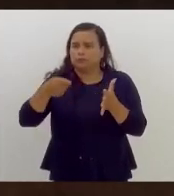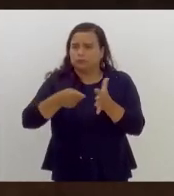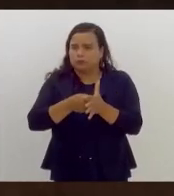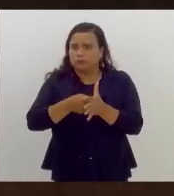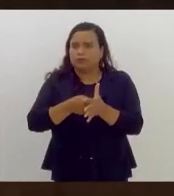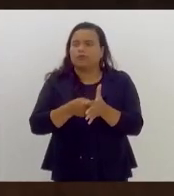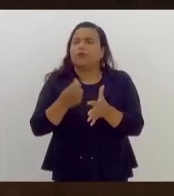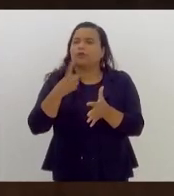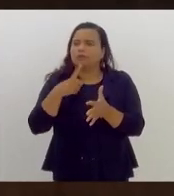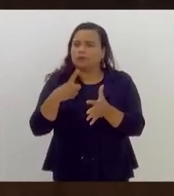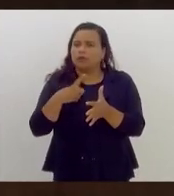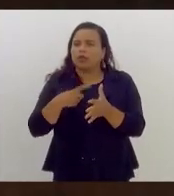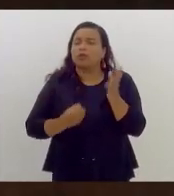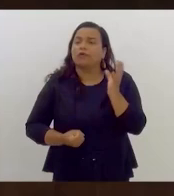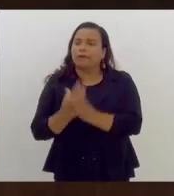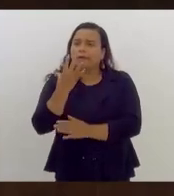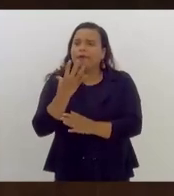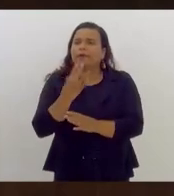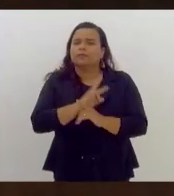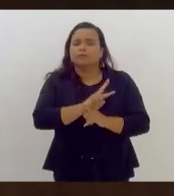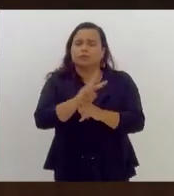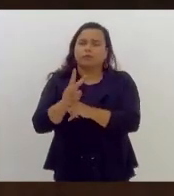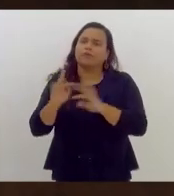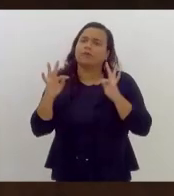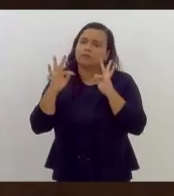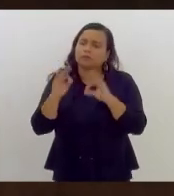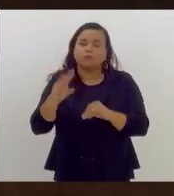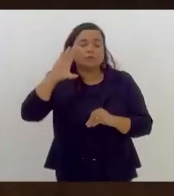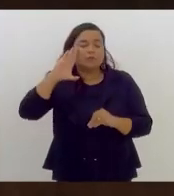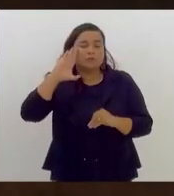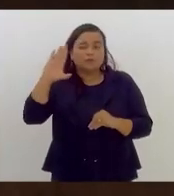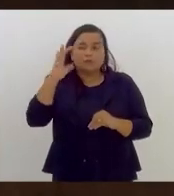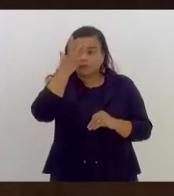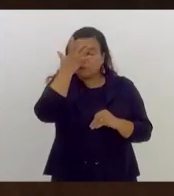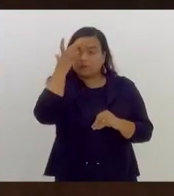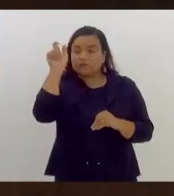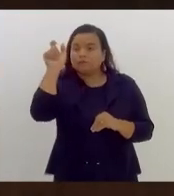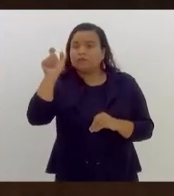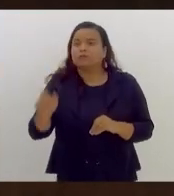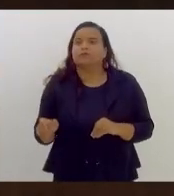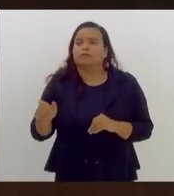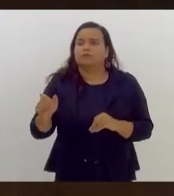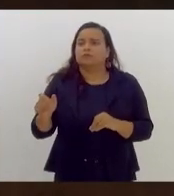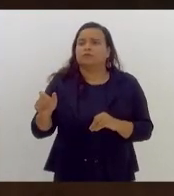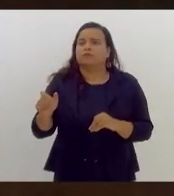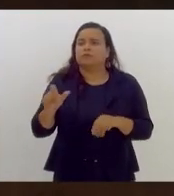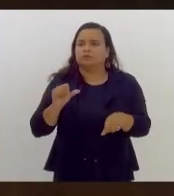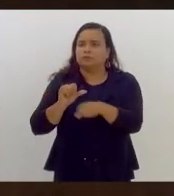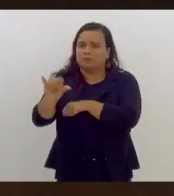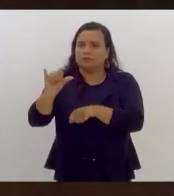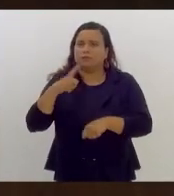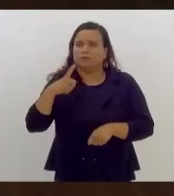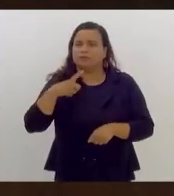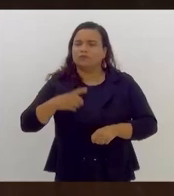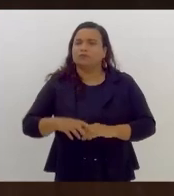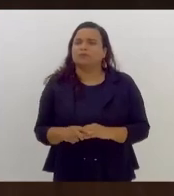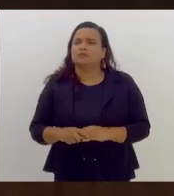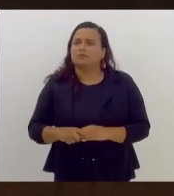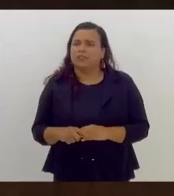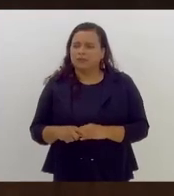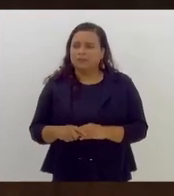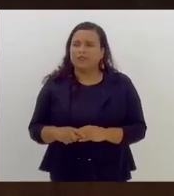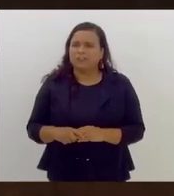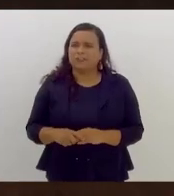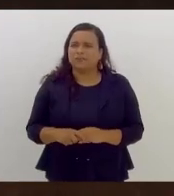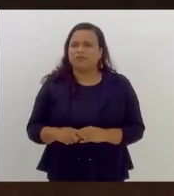sustenta a defesa de todos, em especial daqueles que são lubridiados. Quem